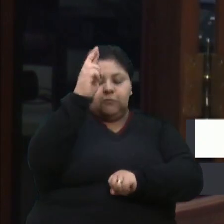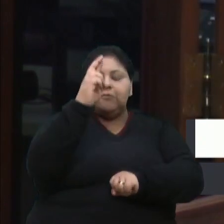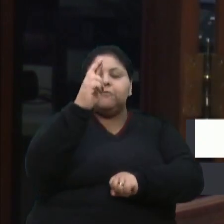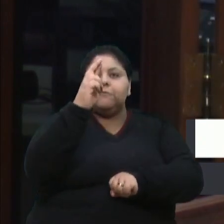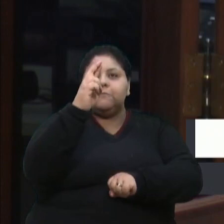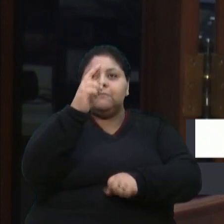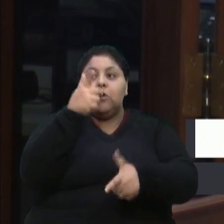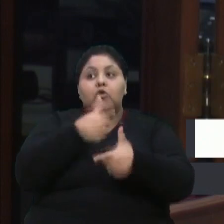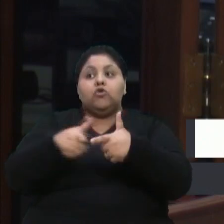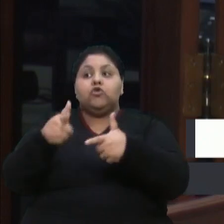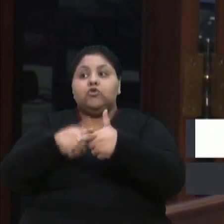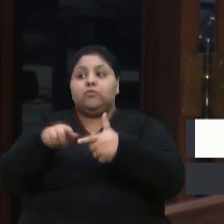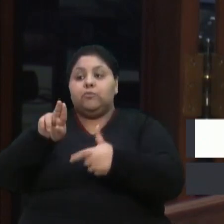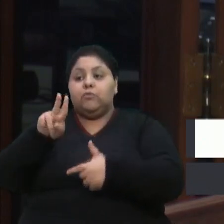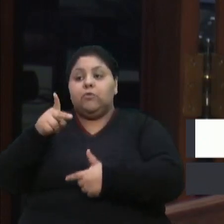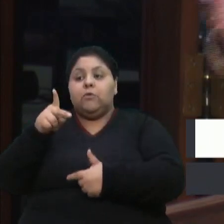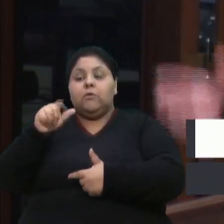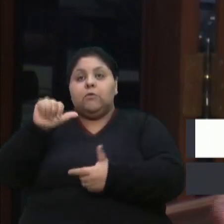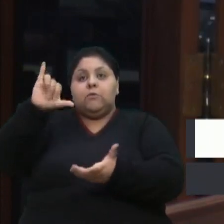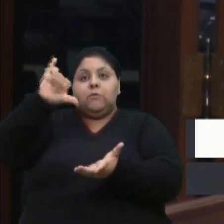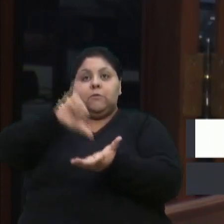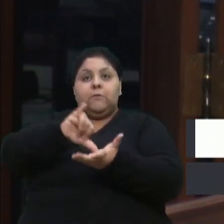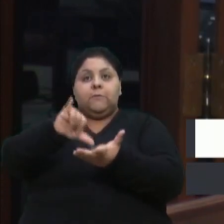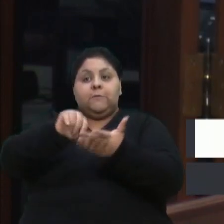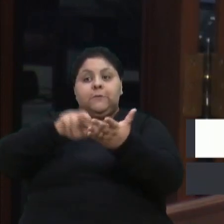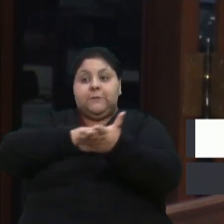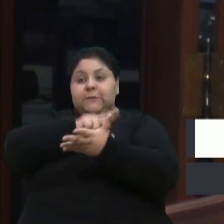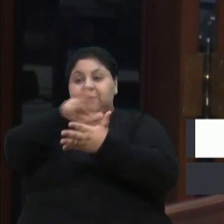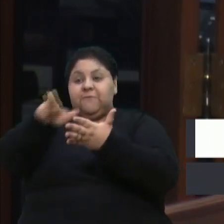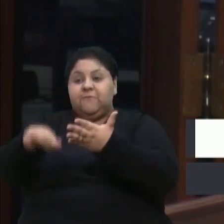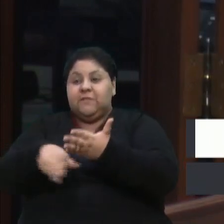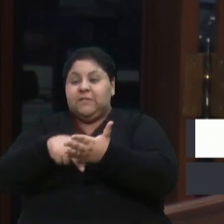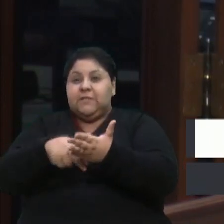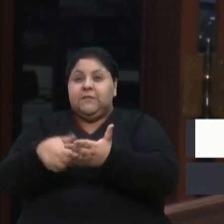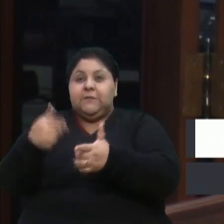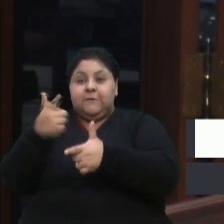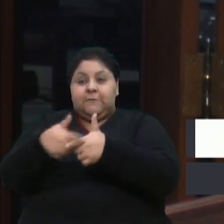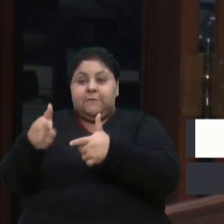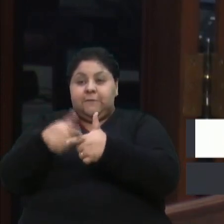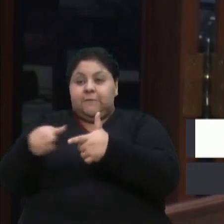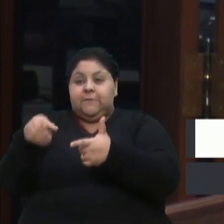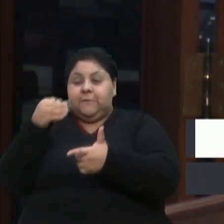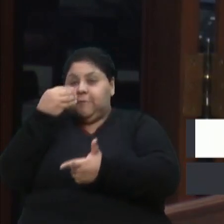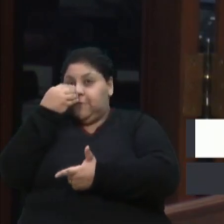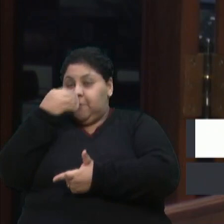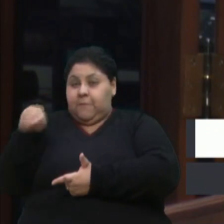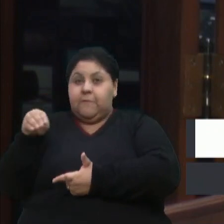da UPA Central são de várias vertentes. São inclusive